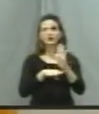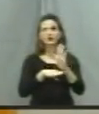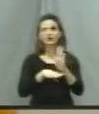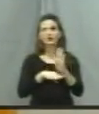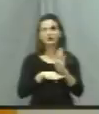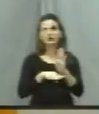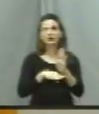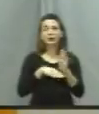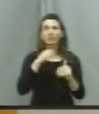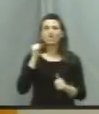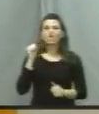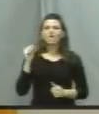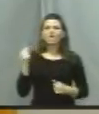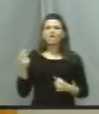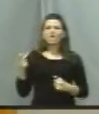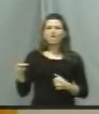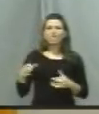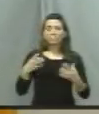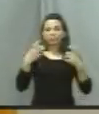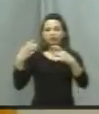vir criticar,